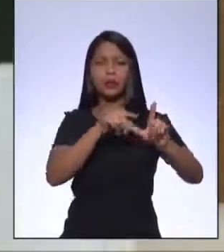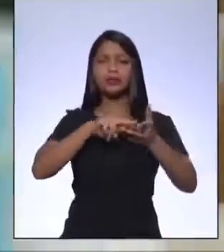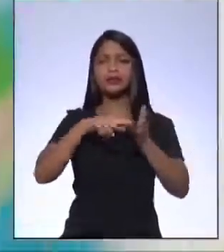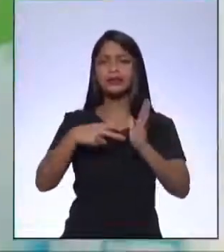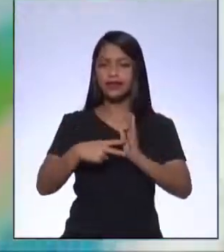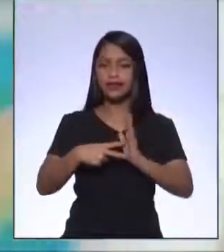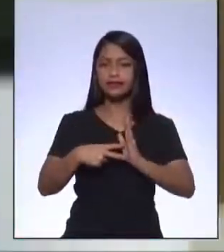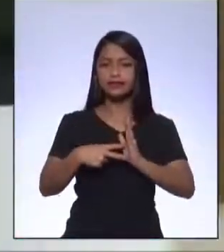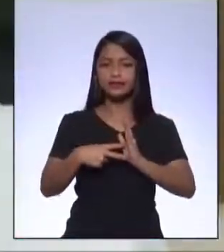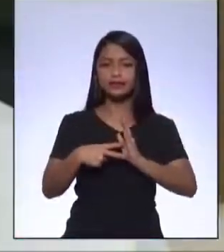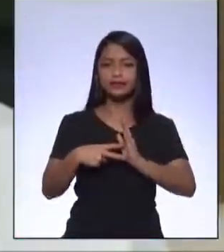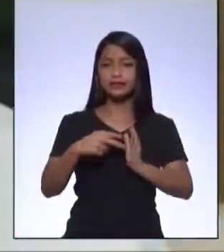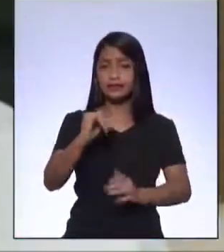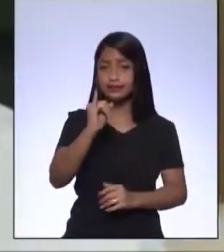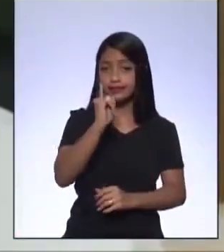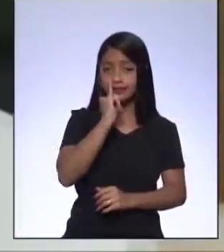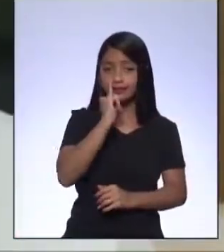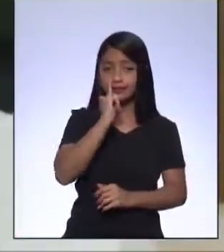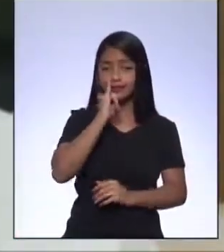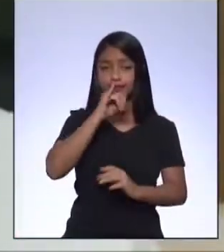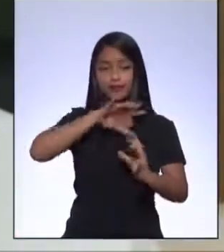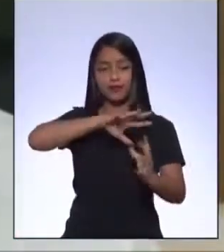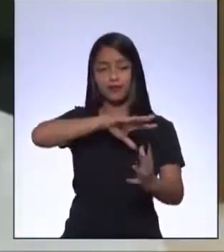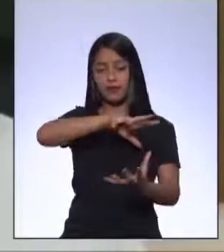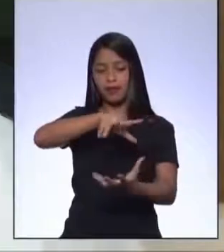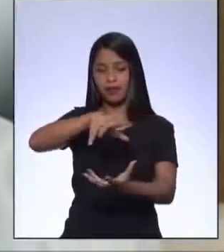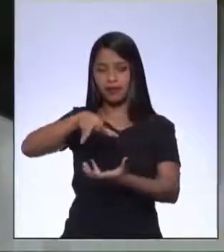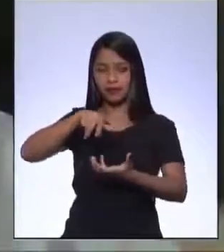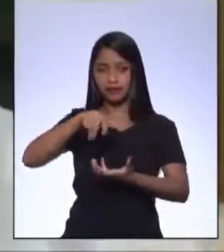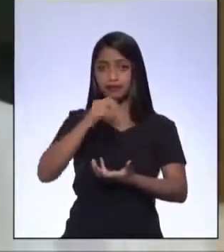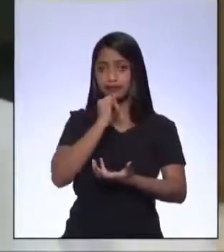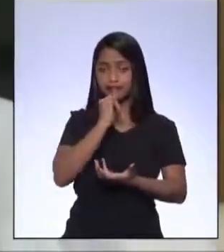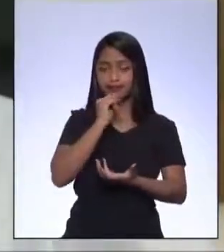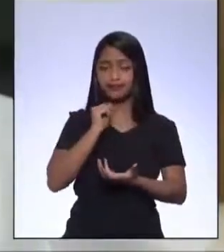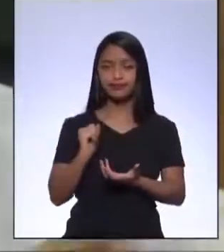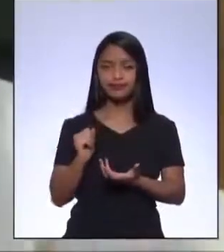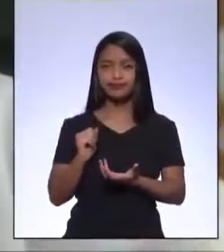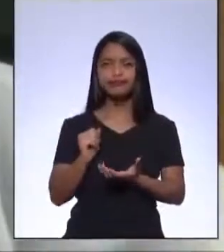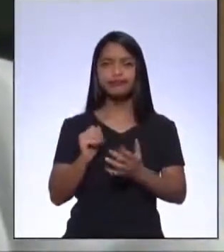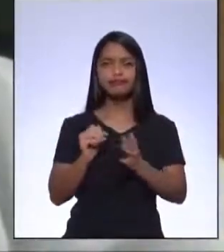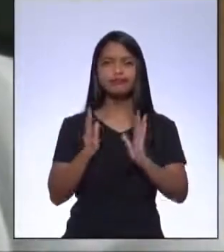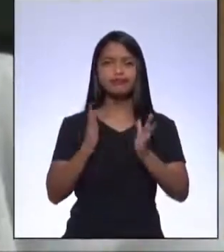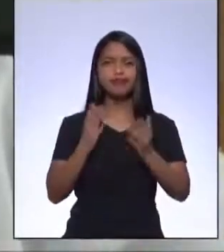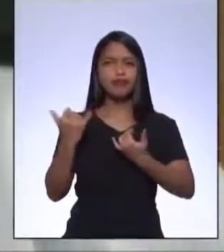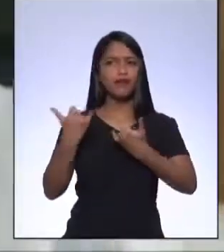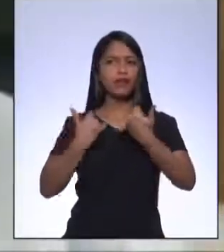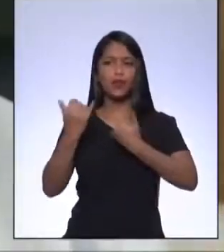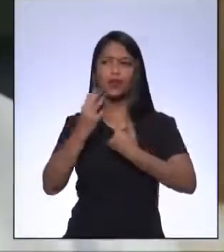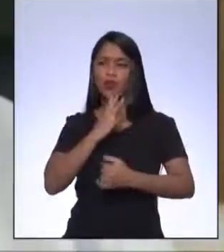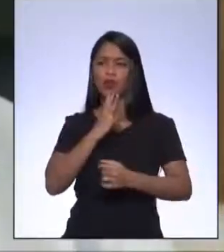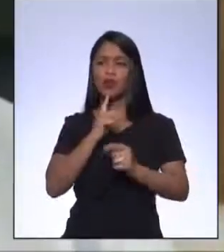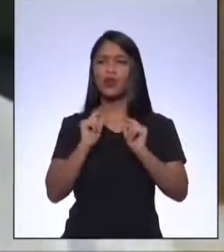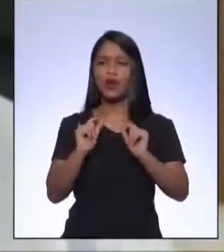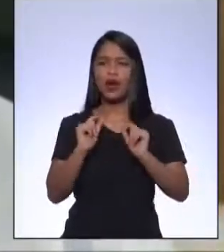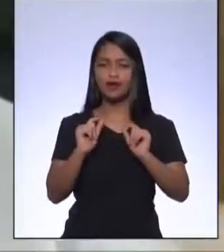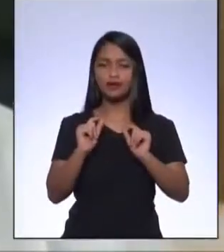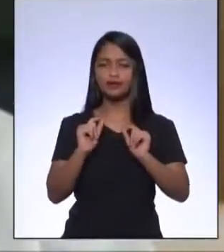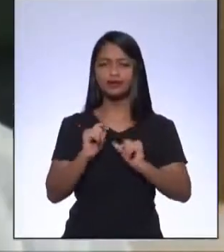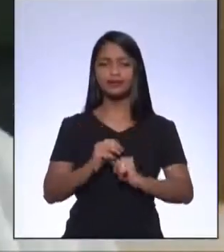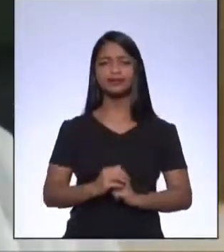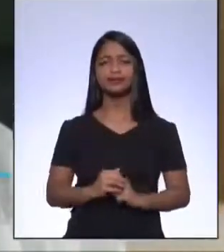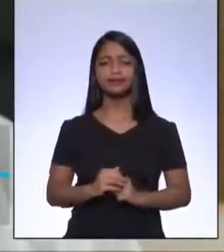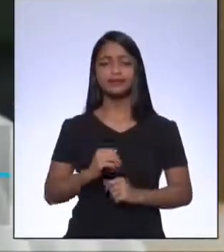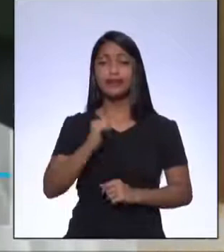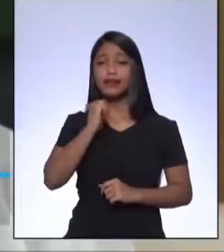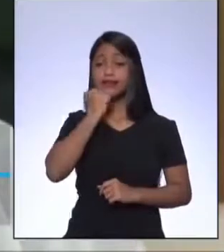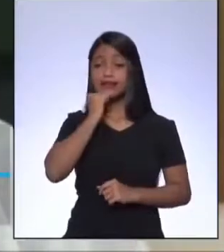Bom, se a gente pegar o nosso planeta, vocês já devem ter ouvido falar que a ciência diz que o